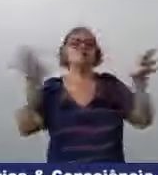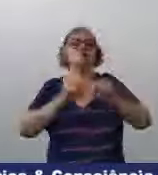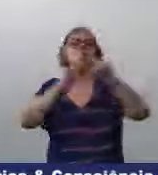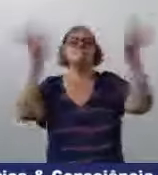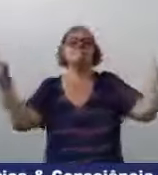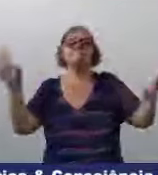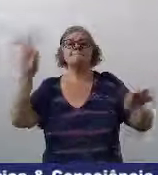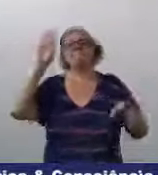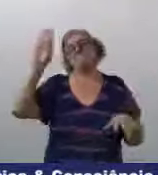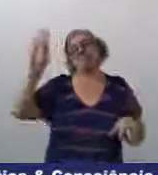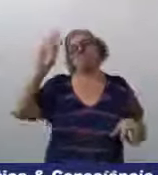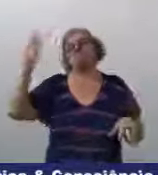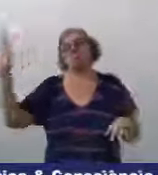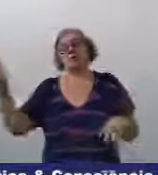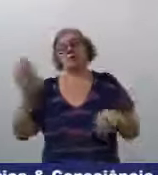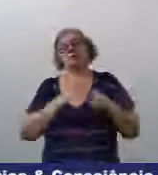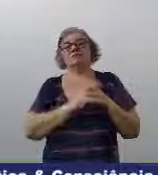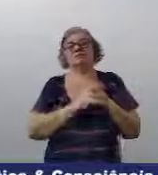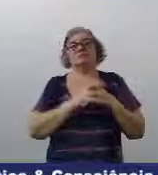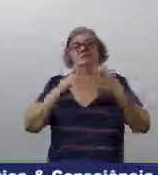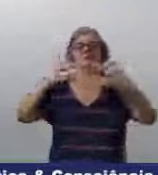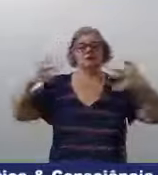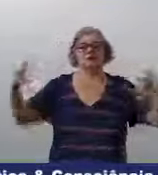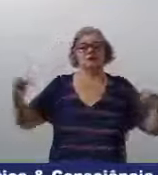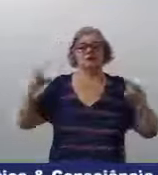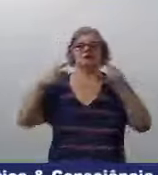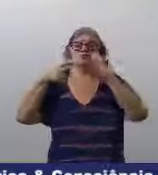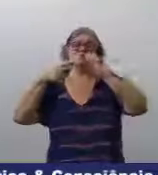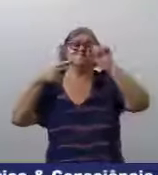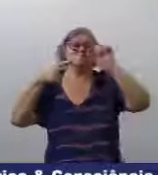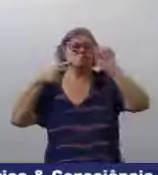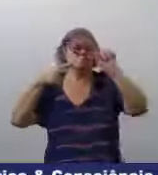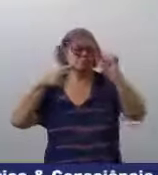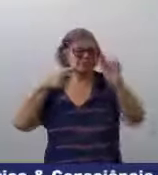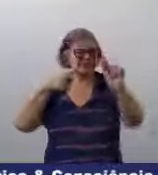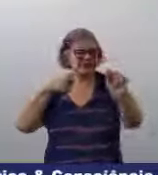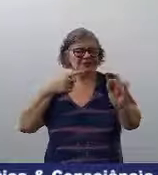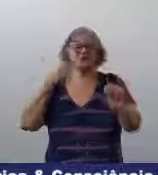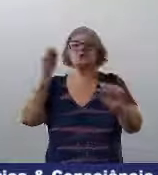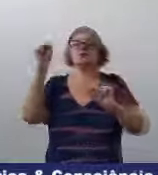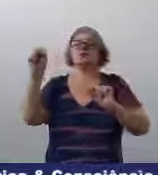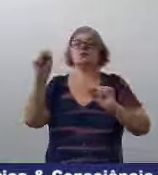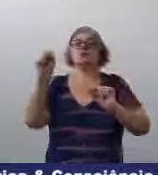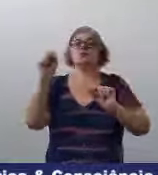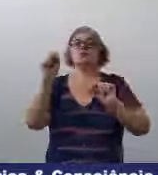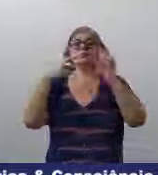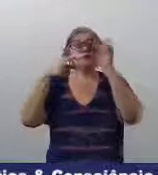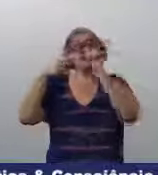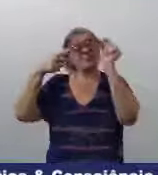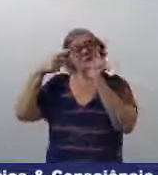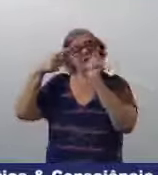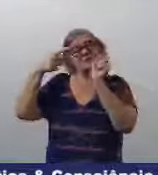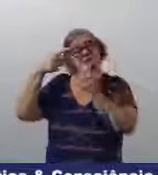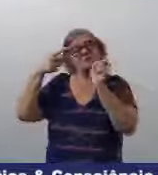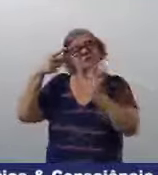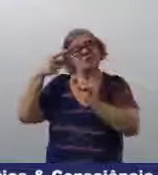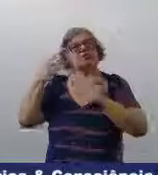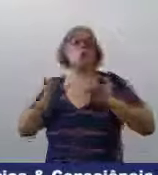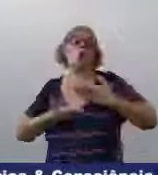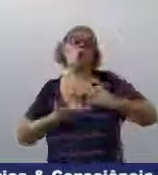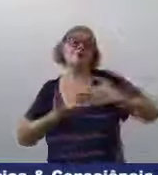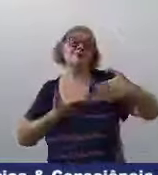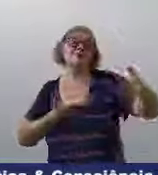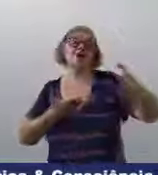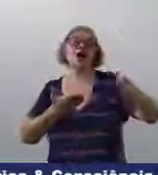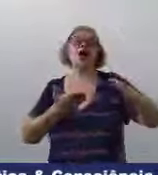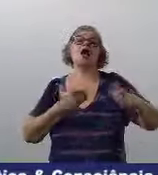naquela grande explosão inicial que foi o Big Bang. Alguns microsegundos depois, essas partículas